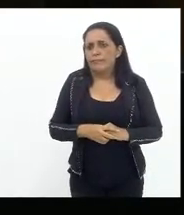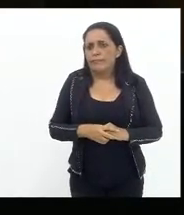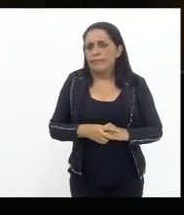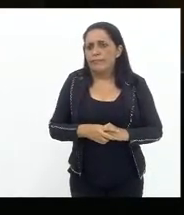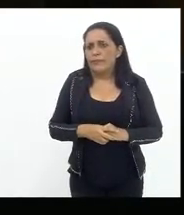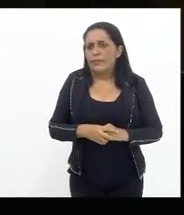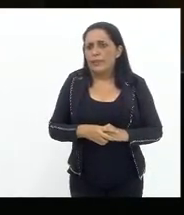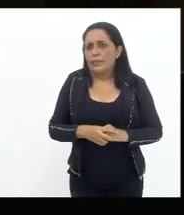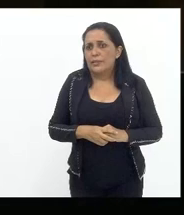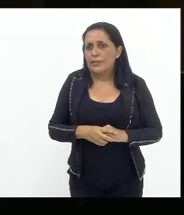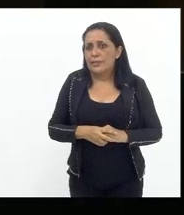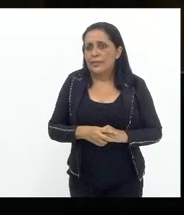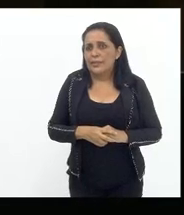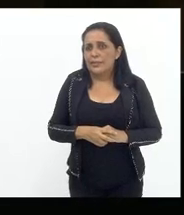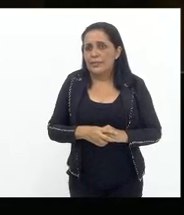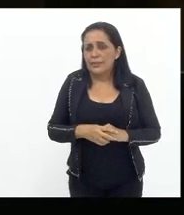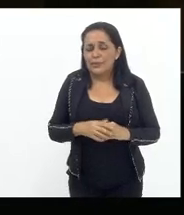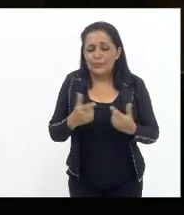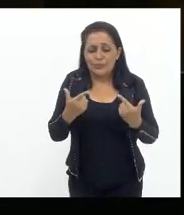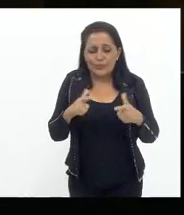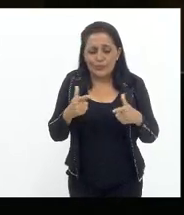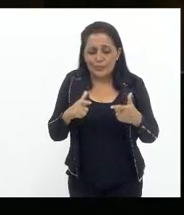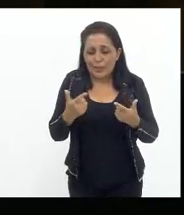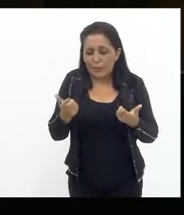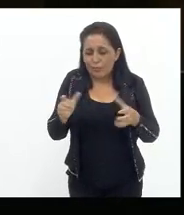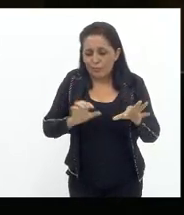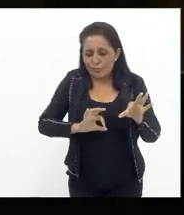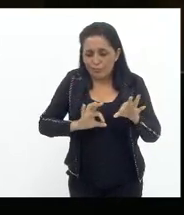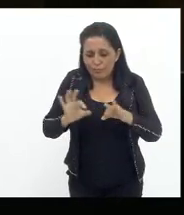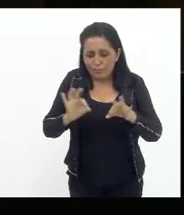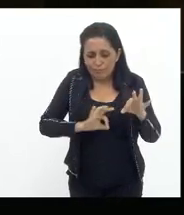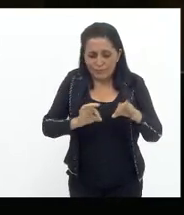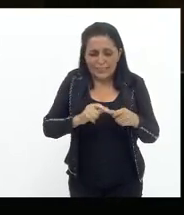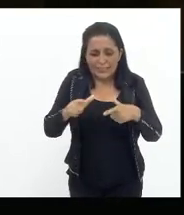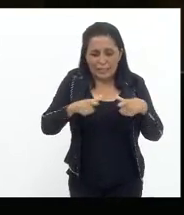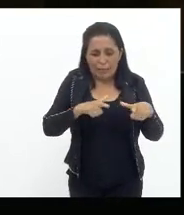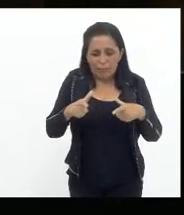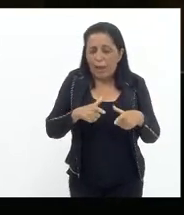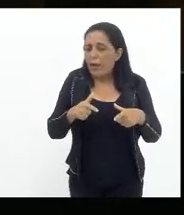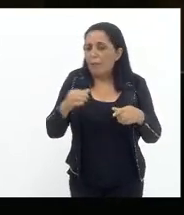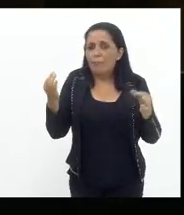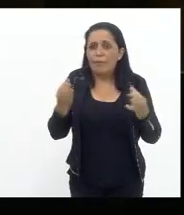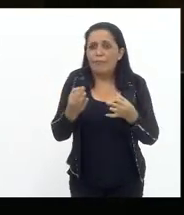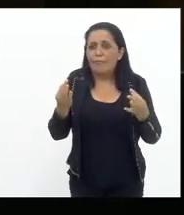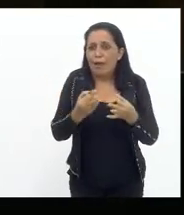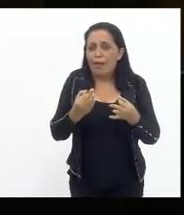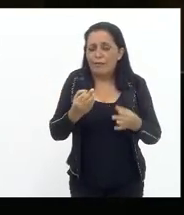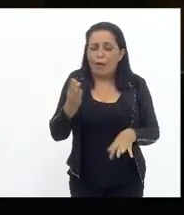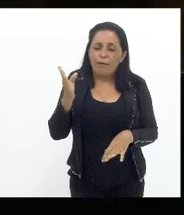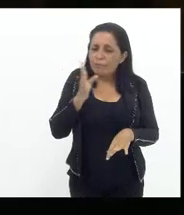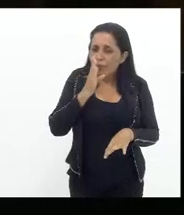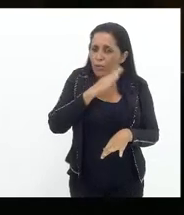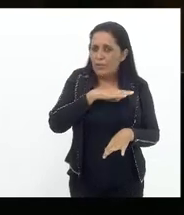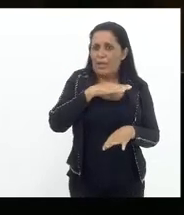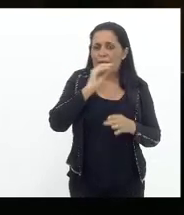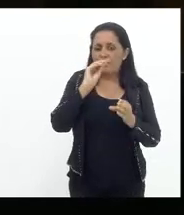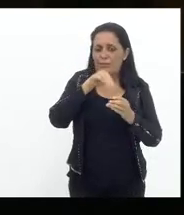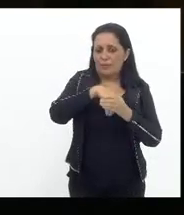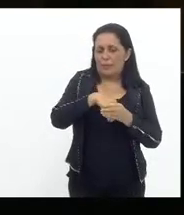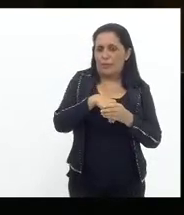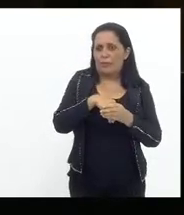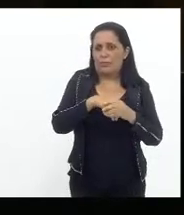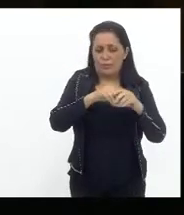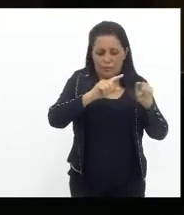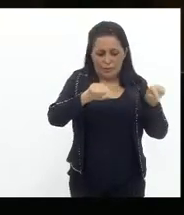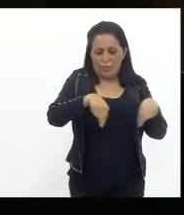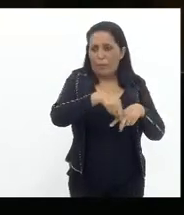presidente, completamente insalubre de trabalho, uma situação que causa uma perversidade. Afinal de contas,